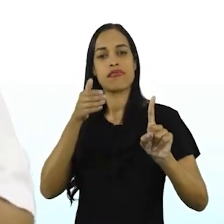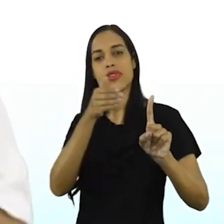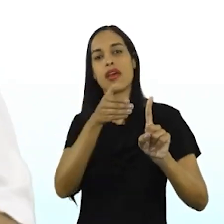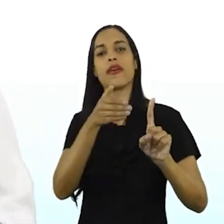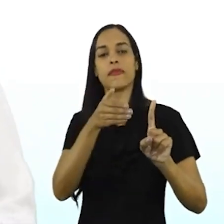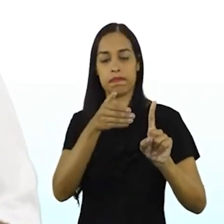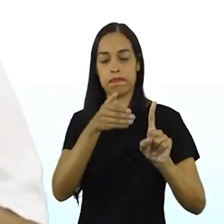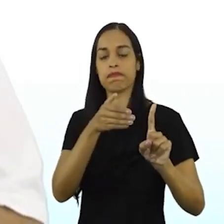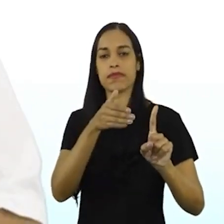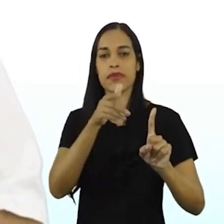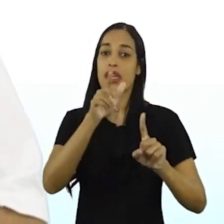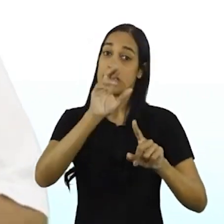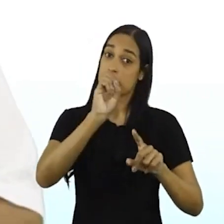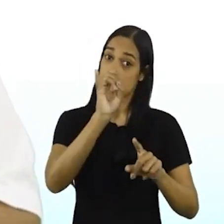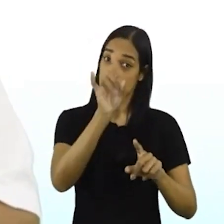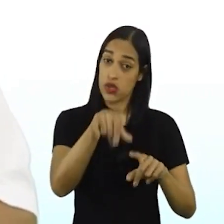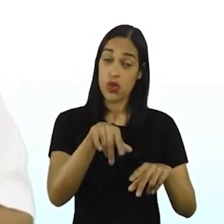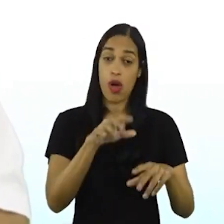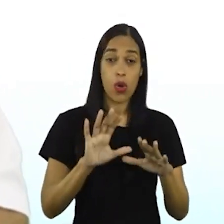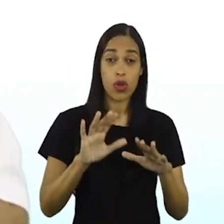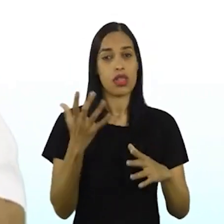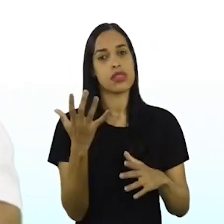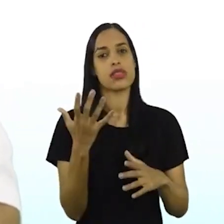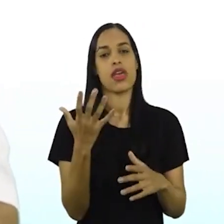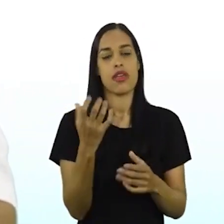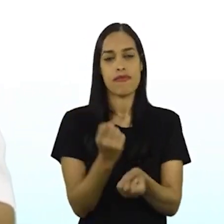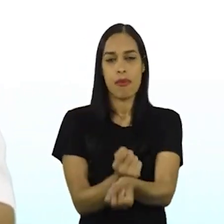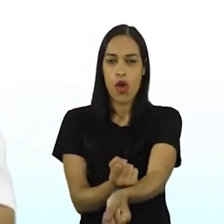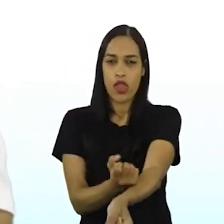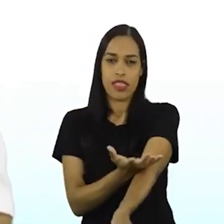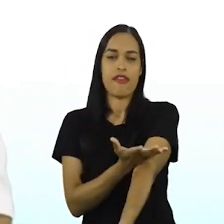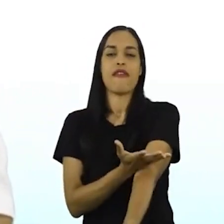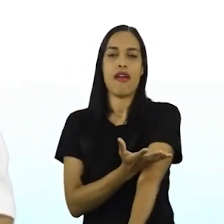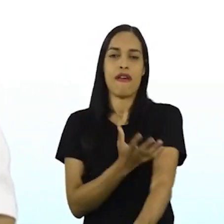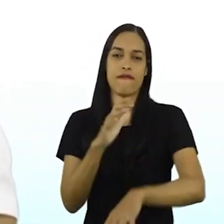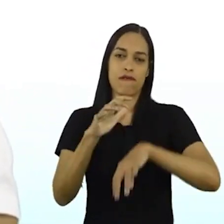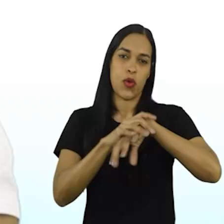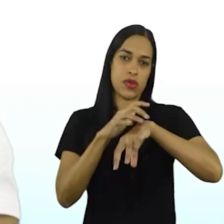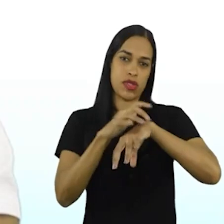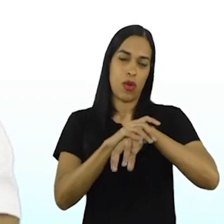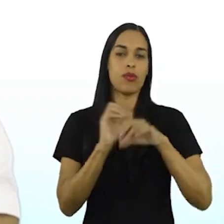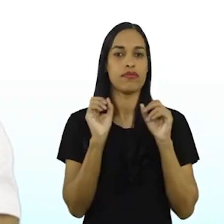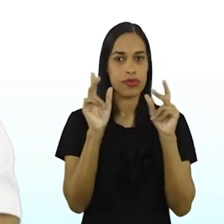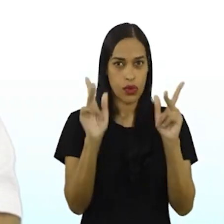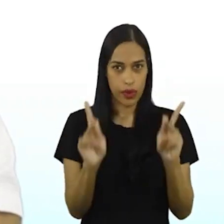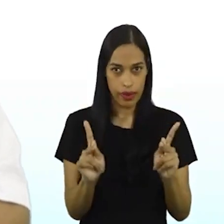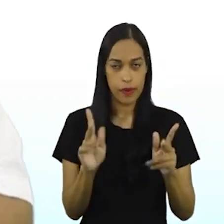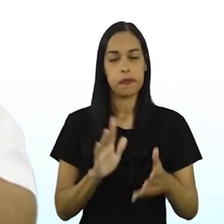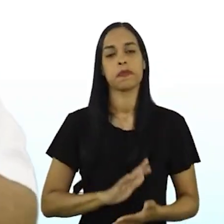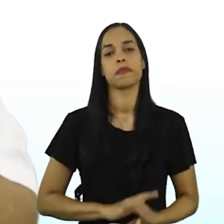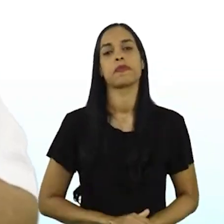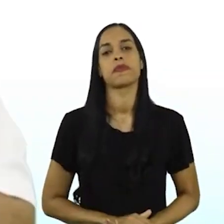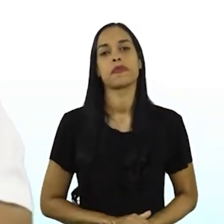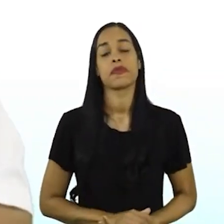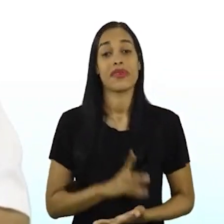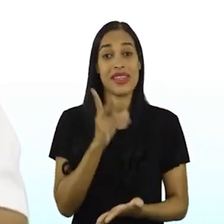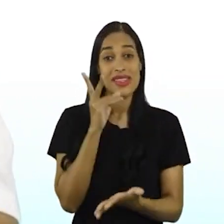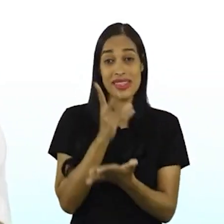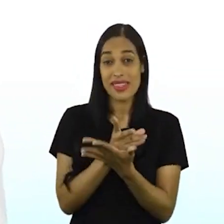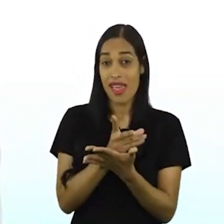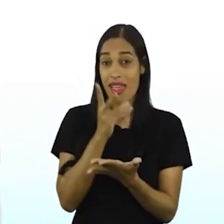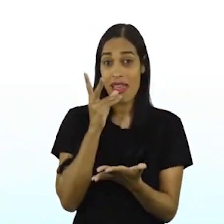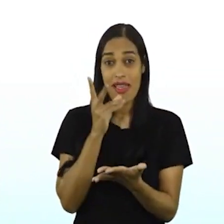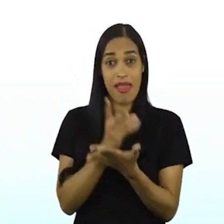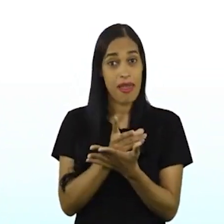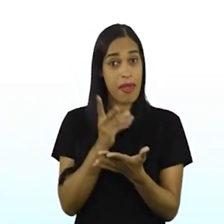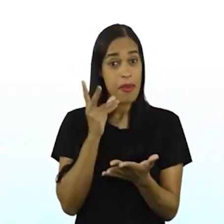acontecer, você vai estar diante da função expressiva ou emotiva. Ok? Sempre